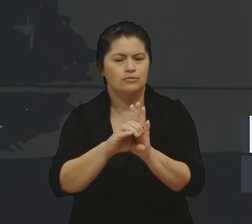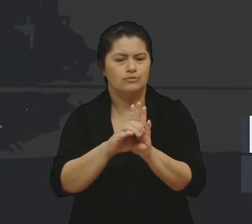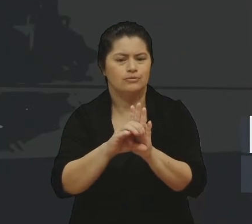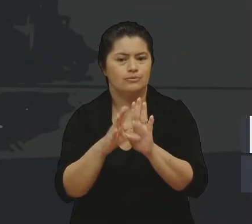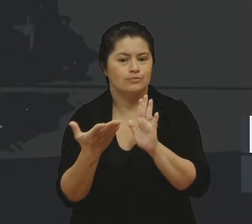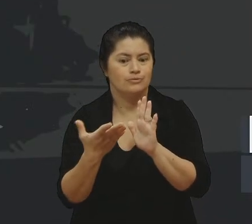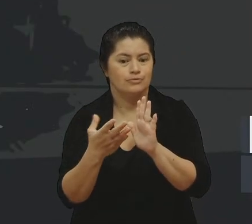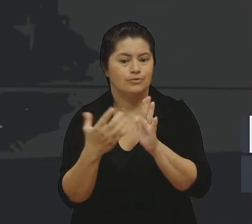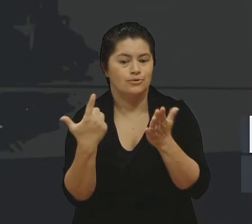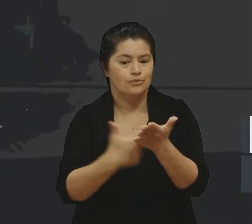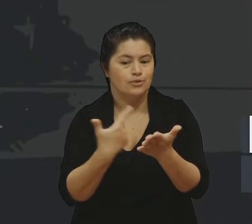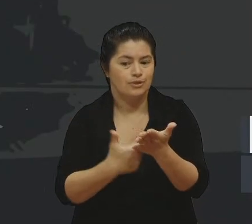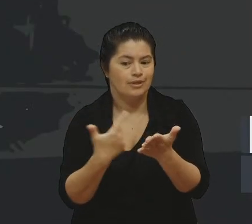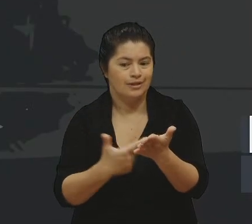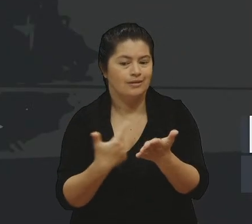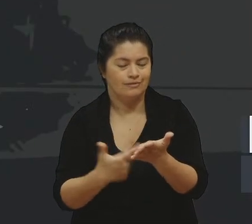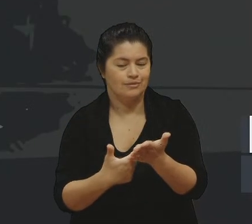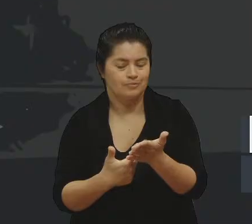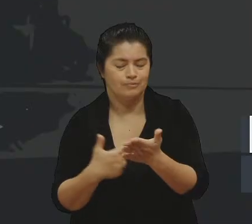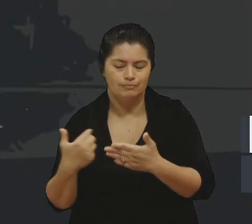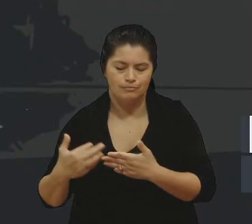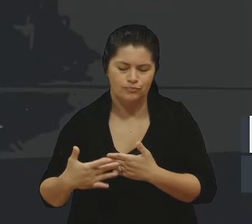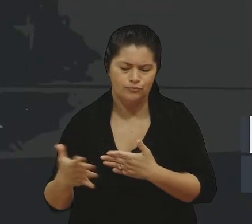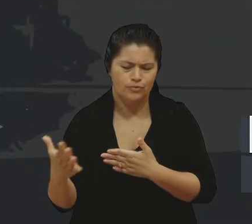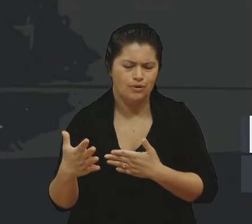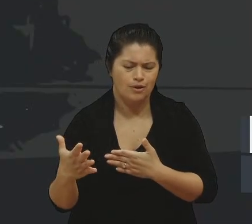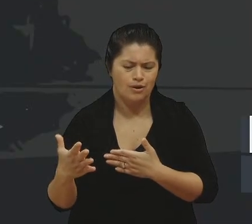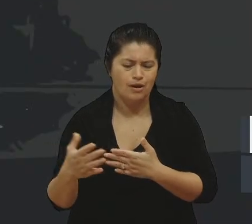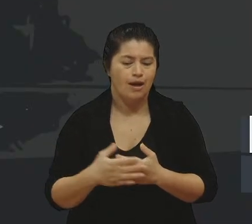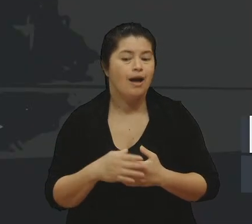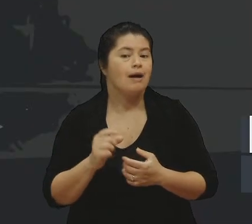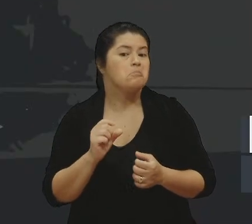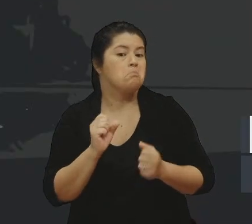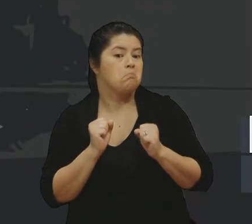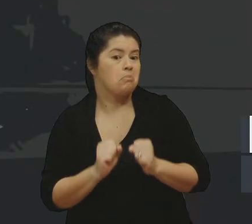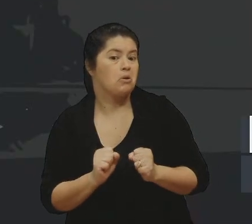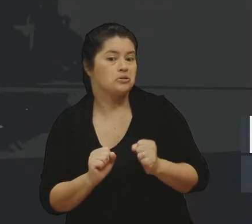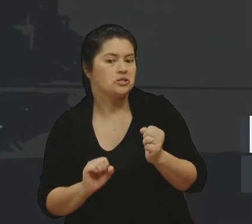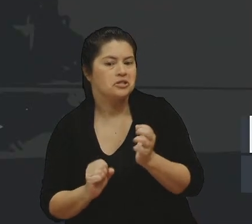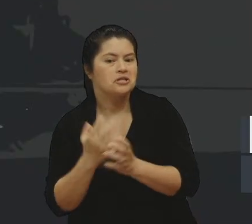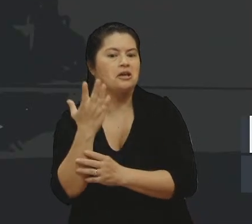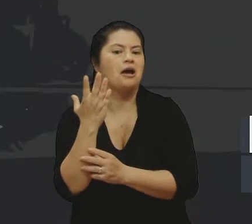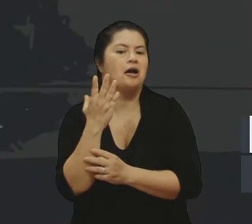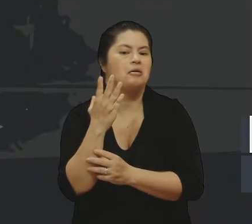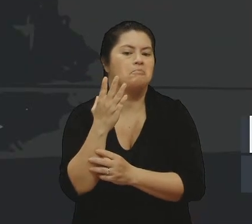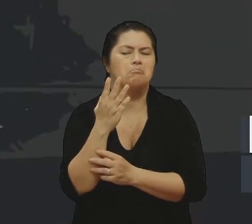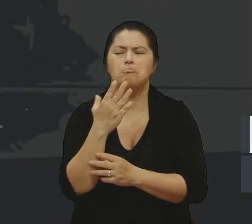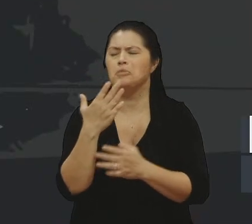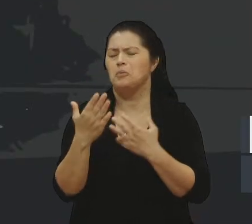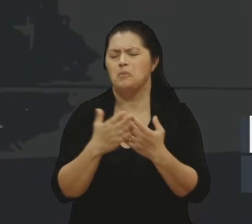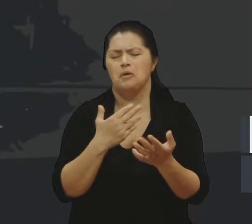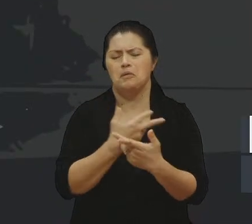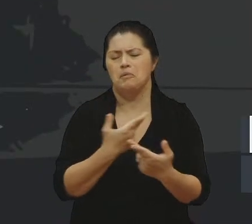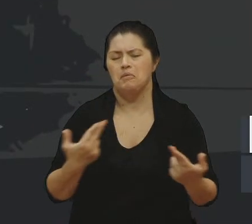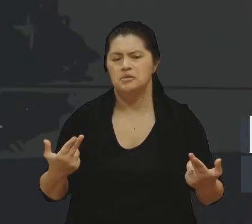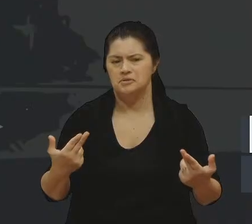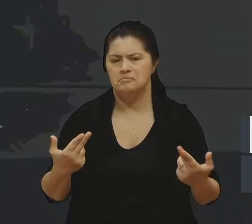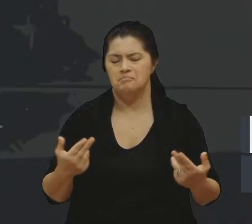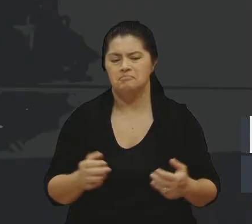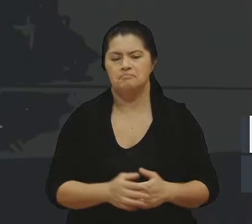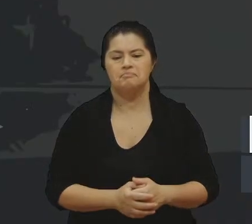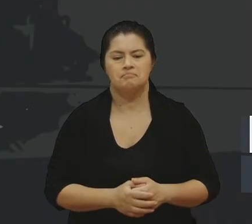de chamar disso. Porque repertório, em algum momento, se torna criatividade. Criatividade pode ser para qualquer coisa. Então,